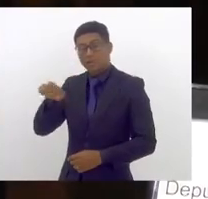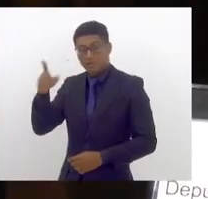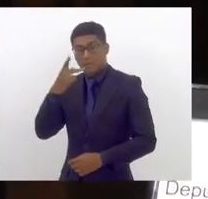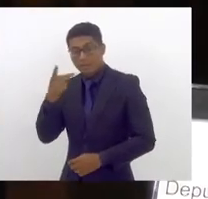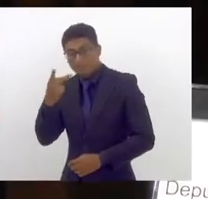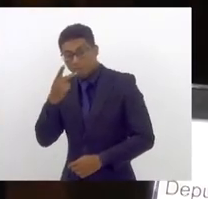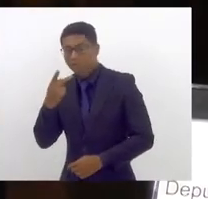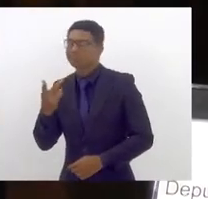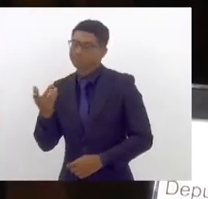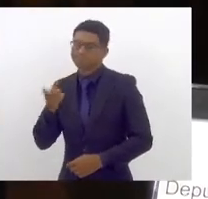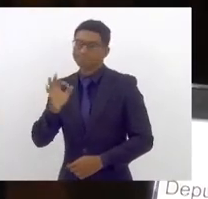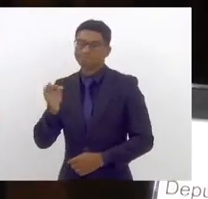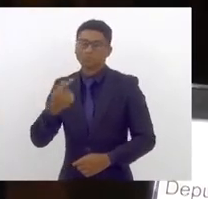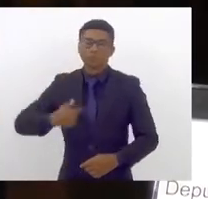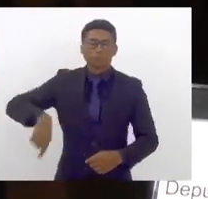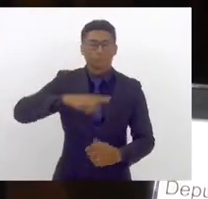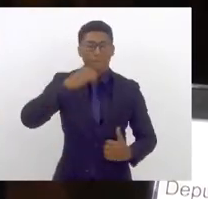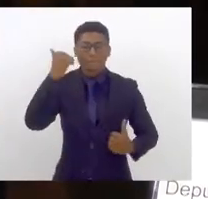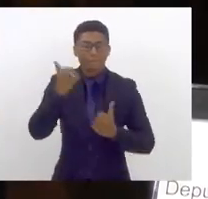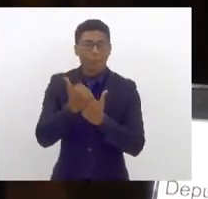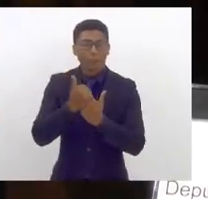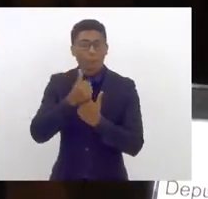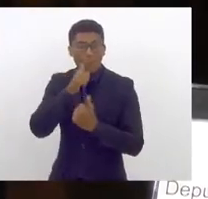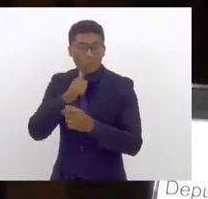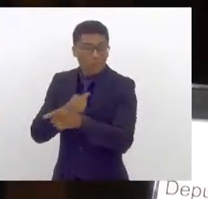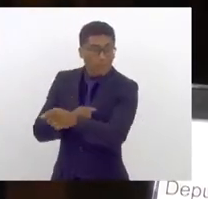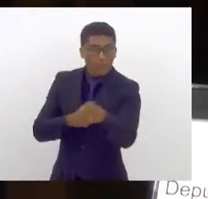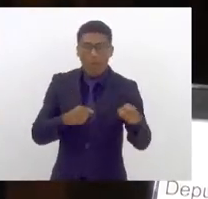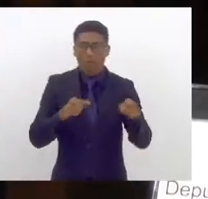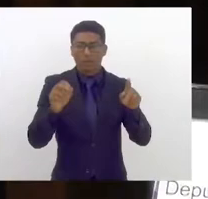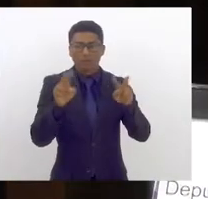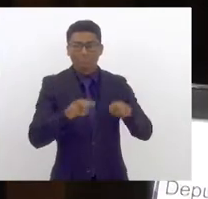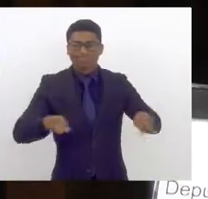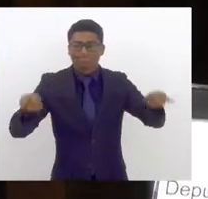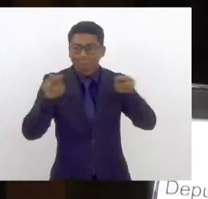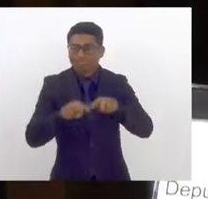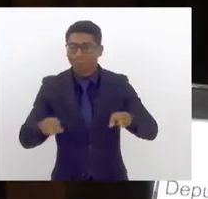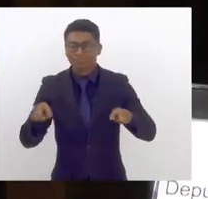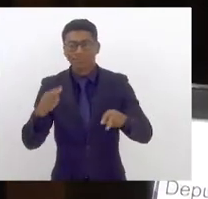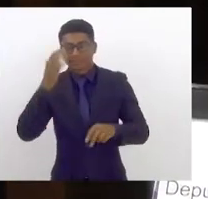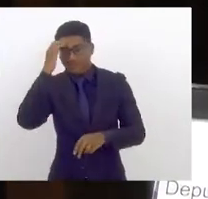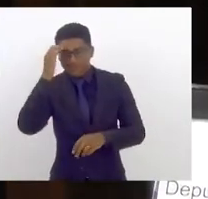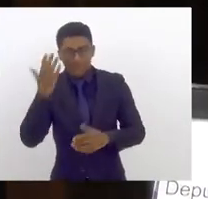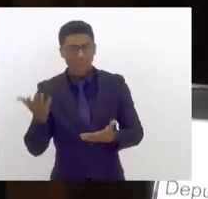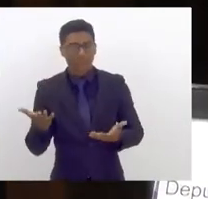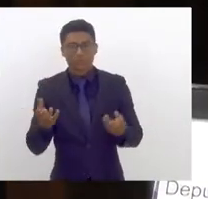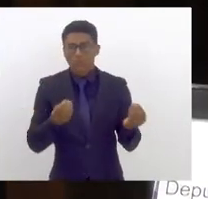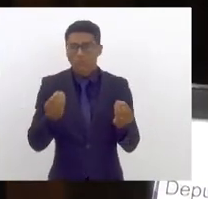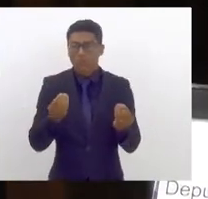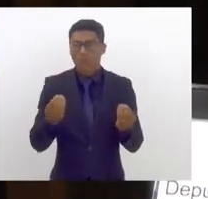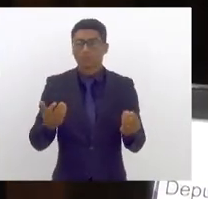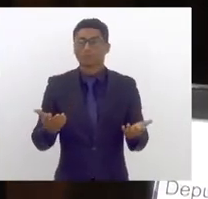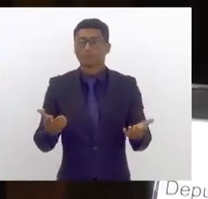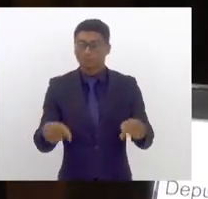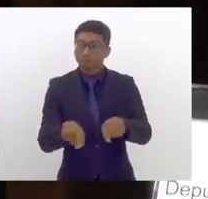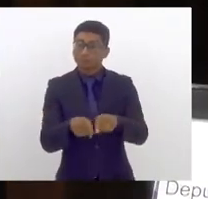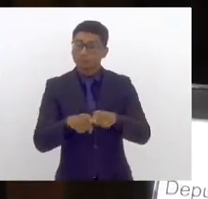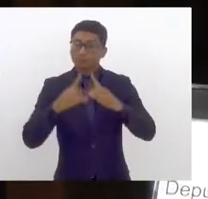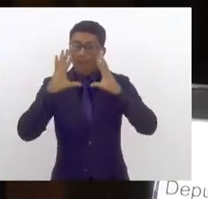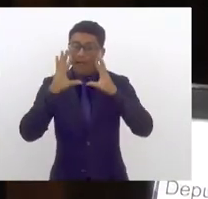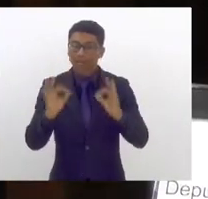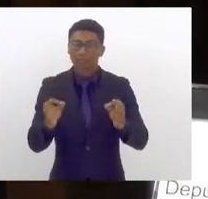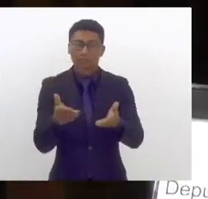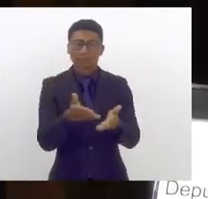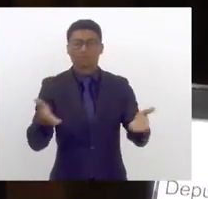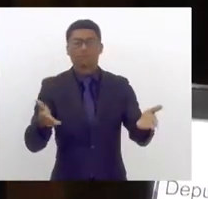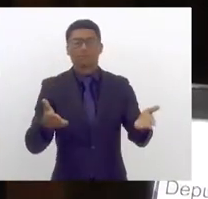de olhar para essa mulher entender esse contexto e principalmente essa rede de atenção à saúde que a cada dia precisa estar mais